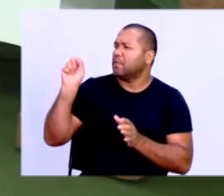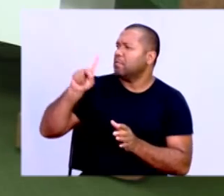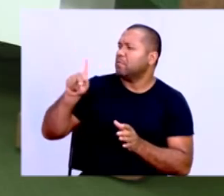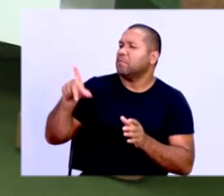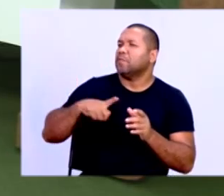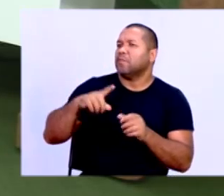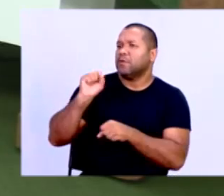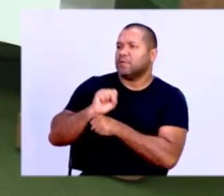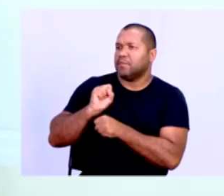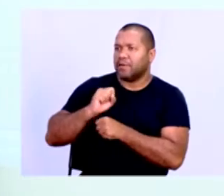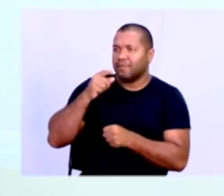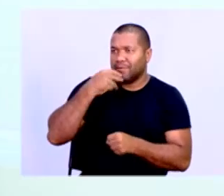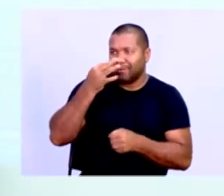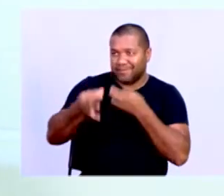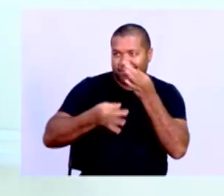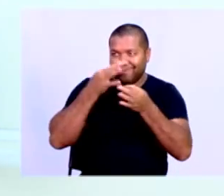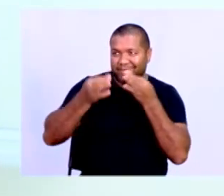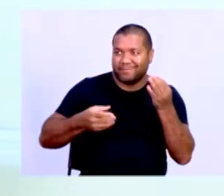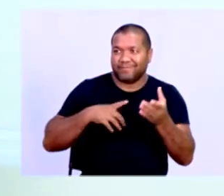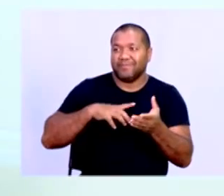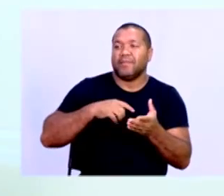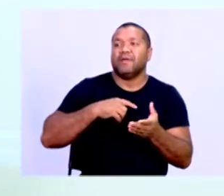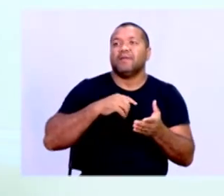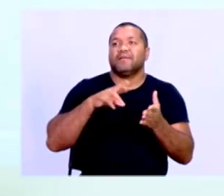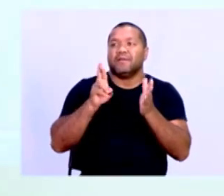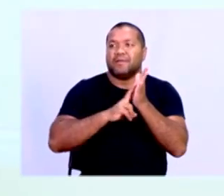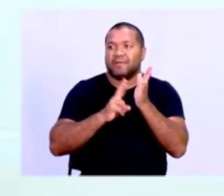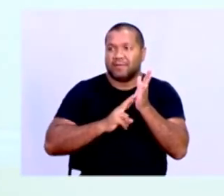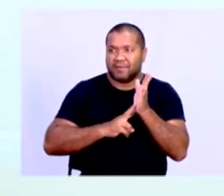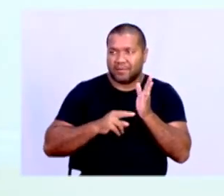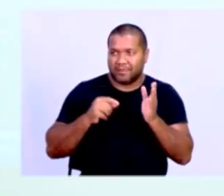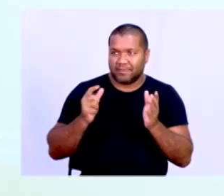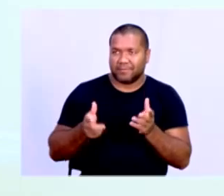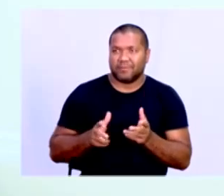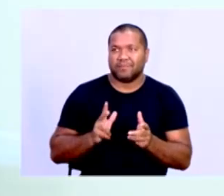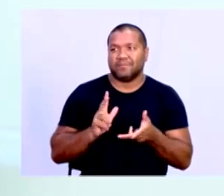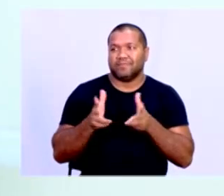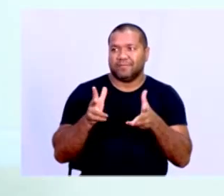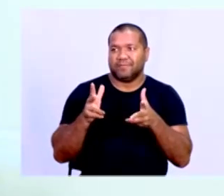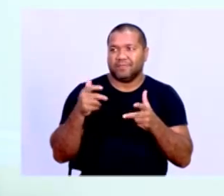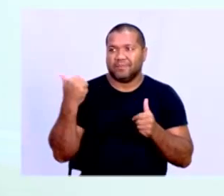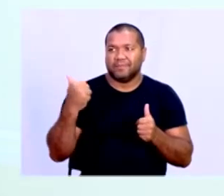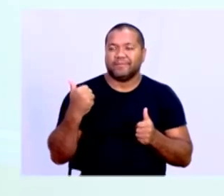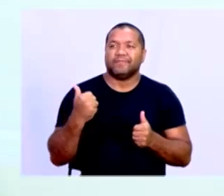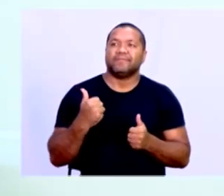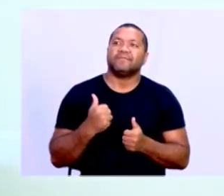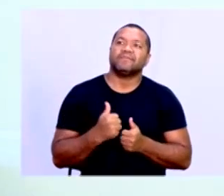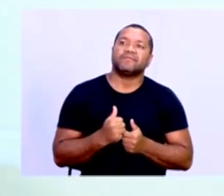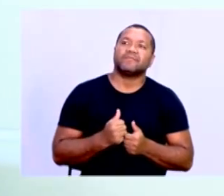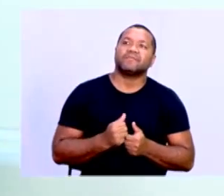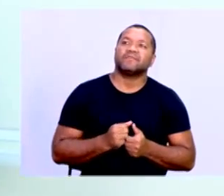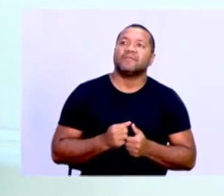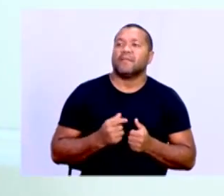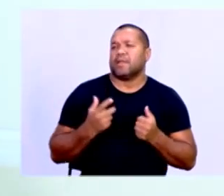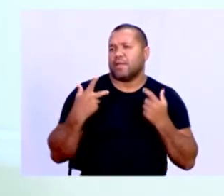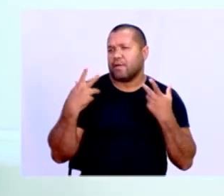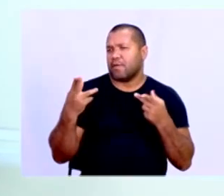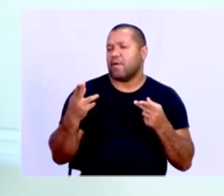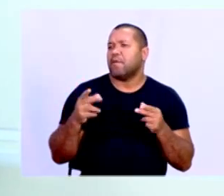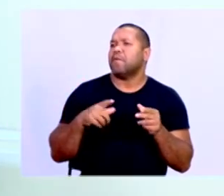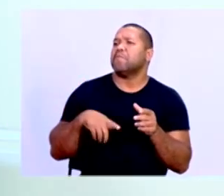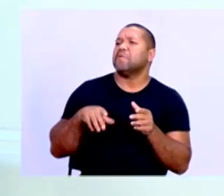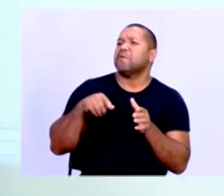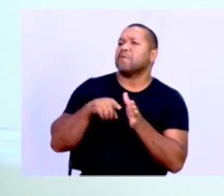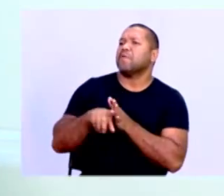que vocês participem, mandem as suas respostas no nosso chat. Envie as respostas, mesma coisa. Professor,